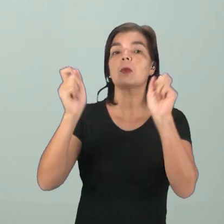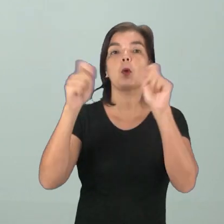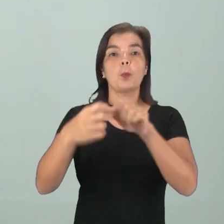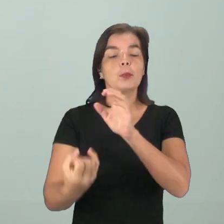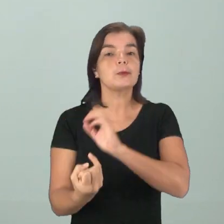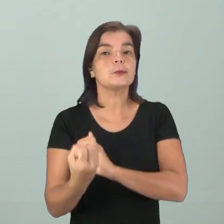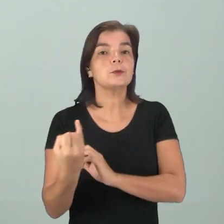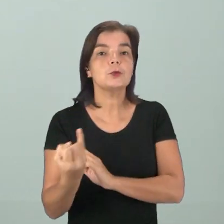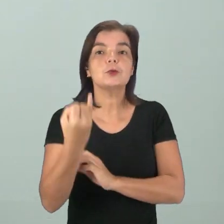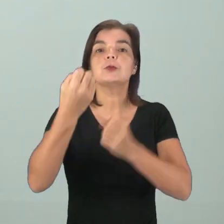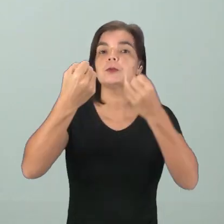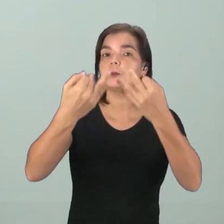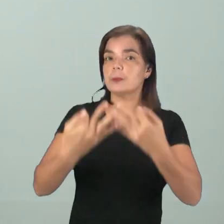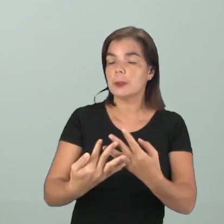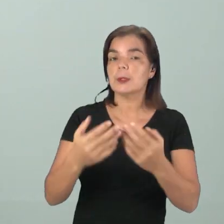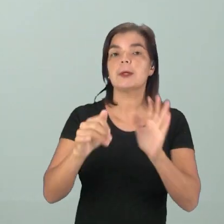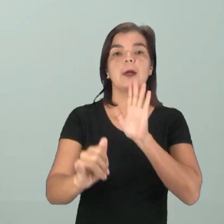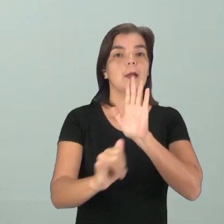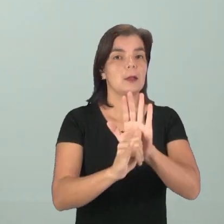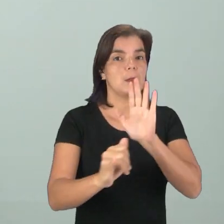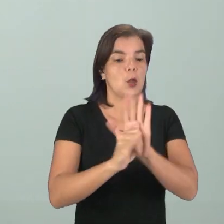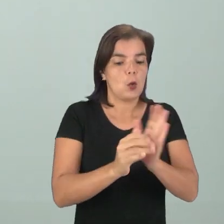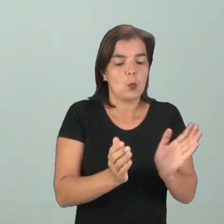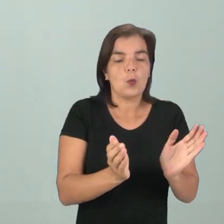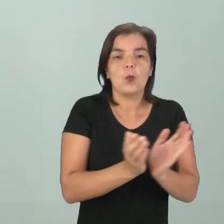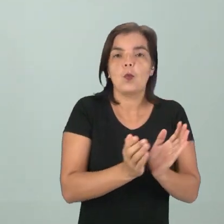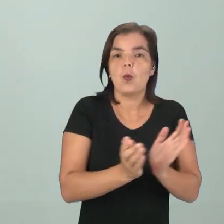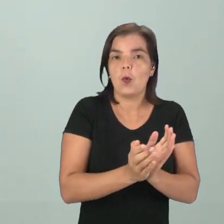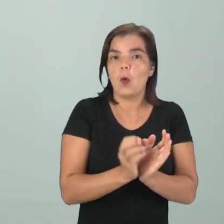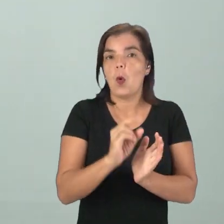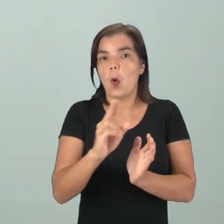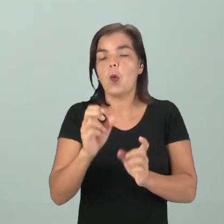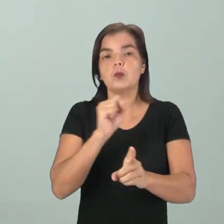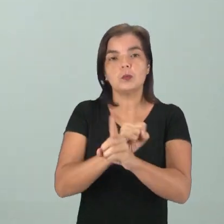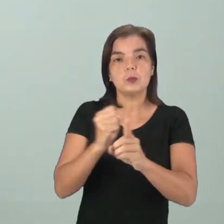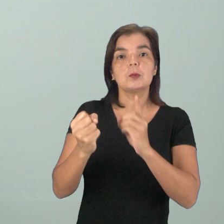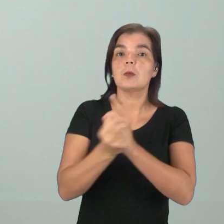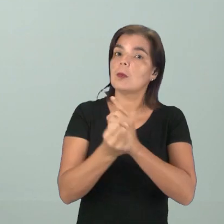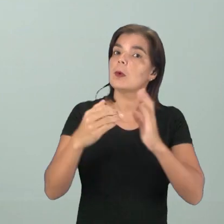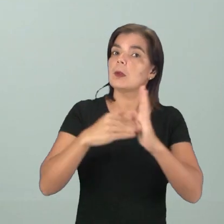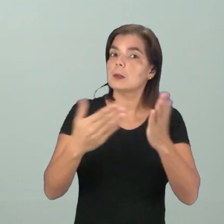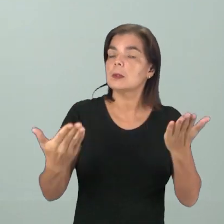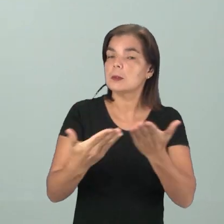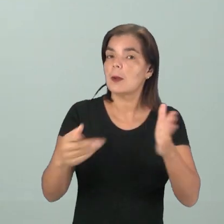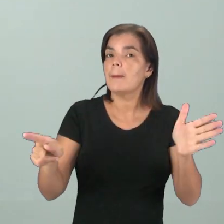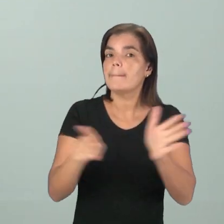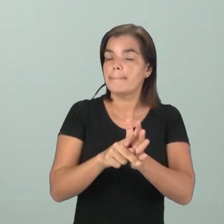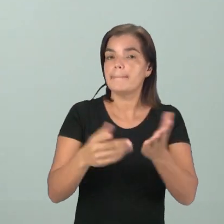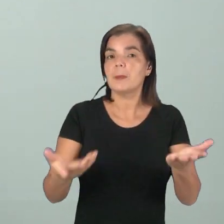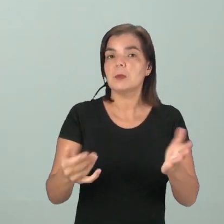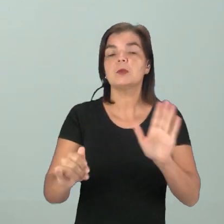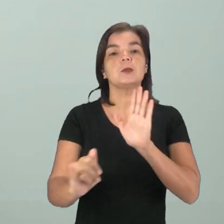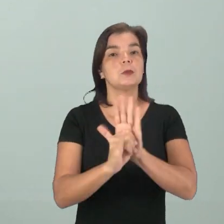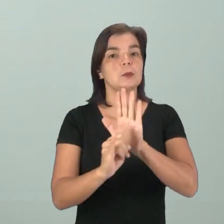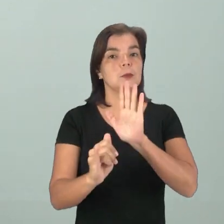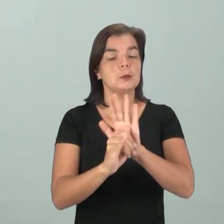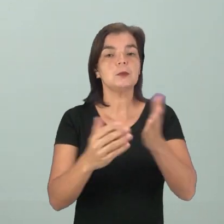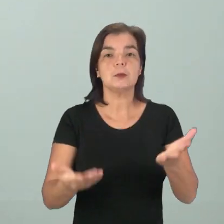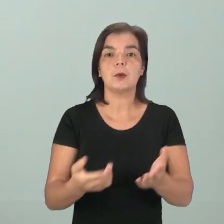podem definir a identidade de um determinado grupo, de uma determinada sociedade ou até a nossa própria